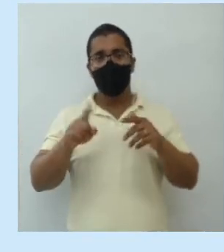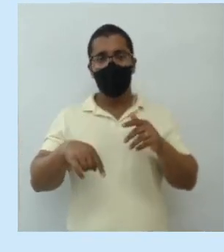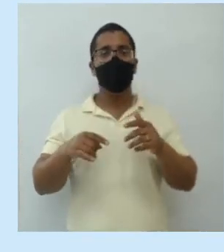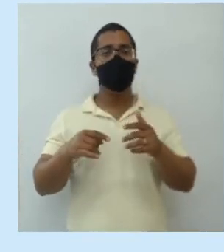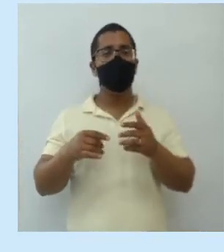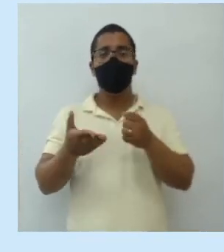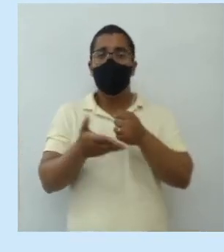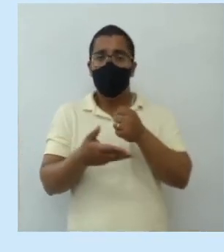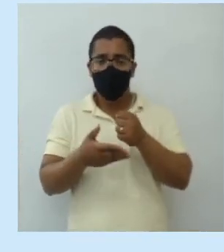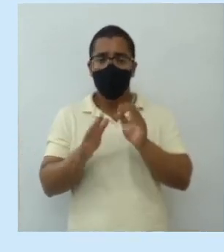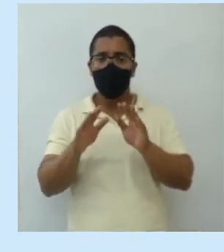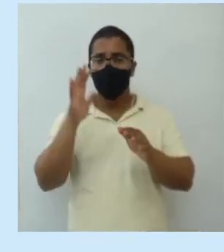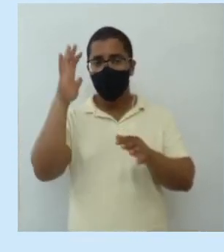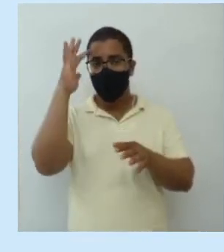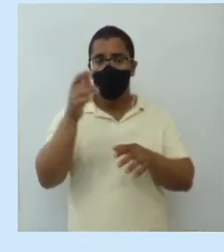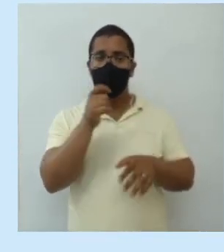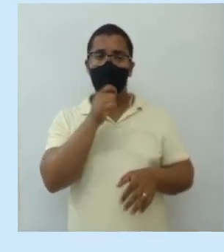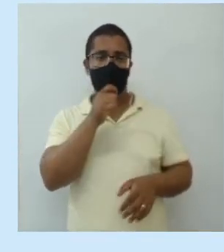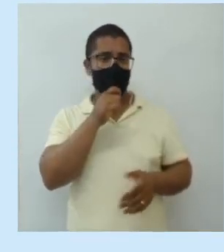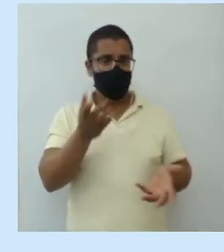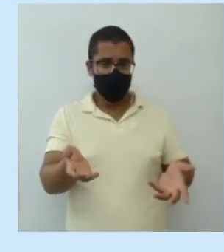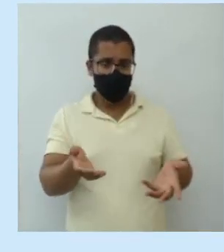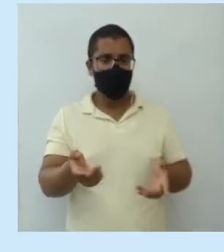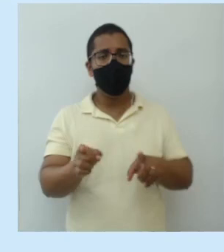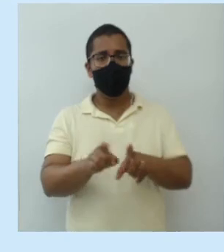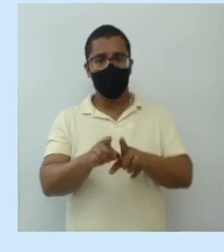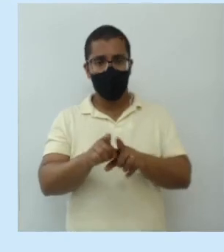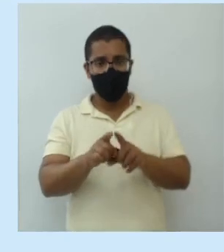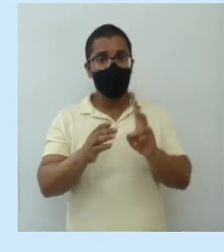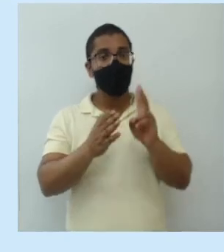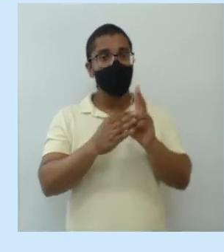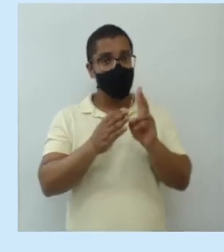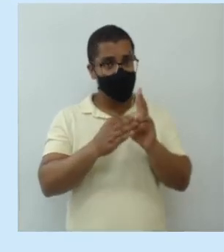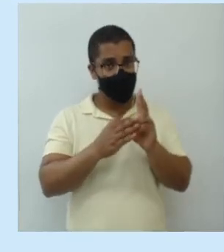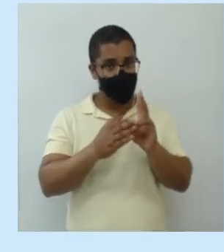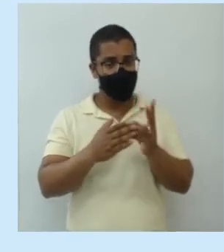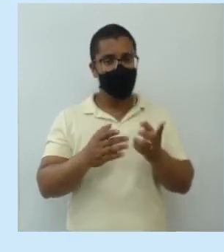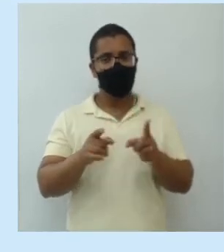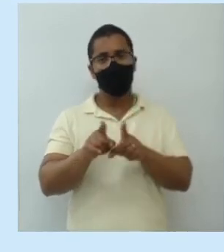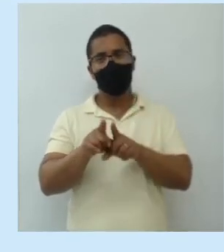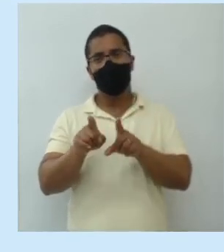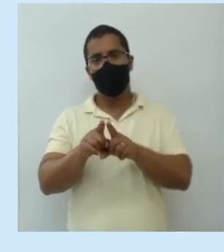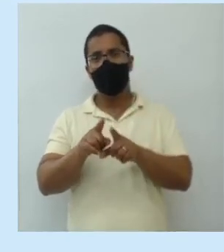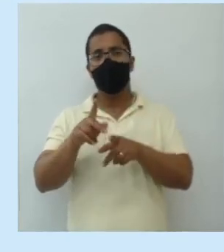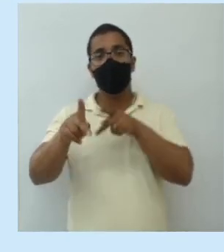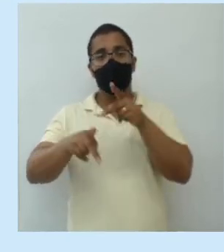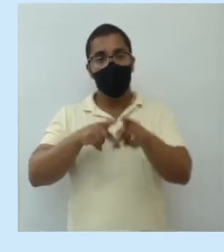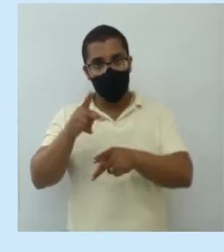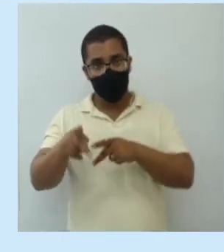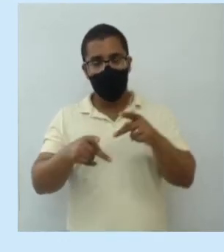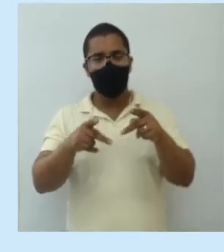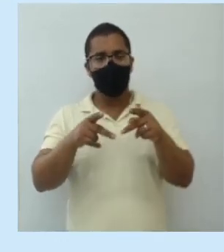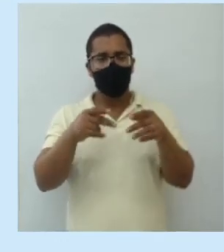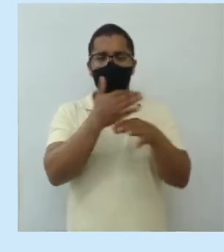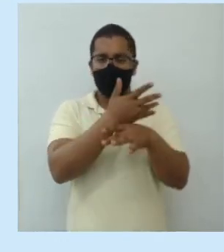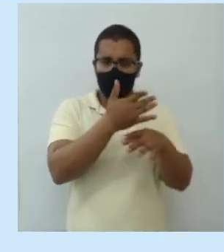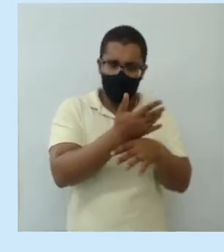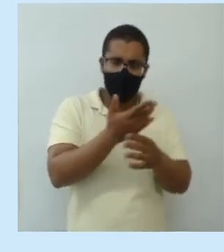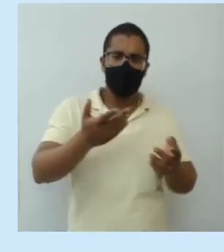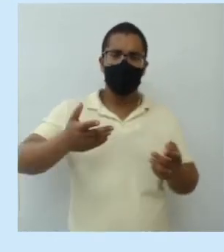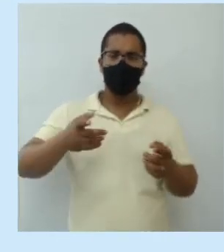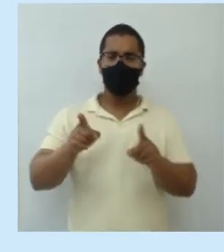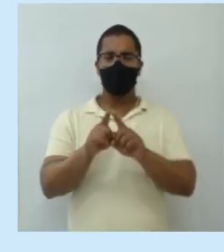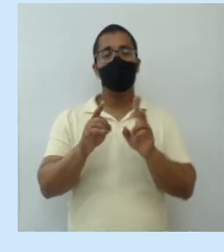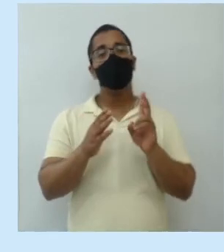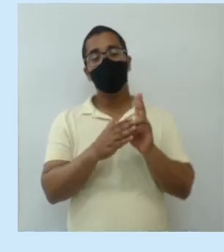foi resolvida, né, historicamente. O movimento indígena, certo? O movimento popular urbano, certo? O movimento